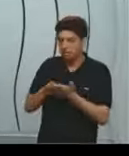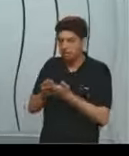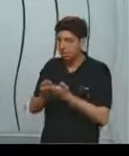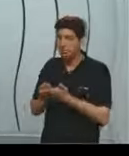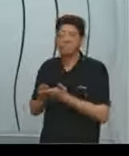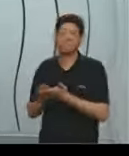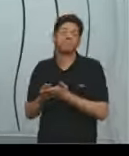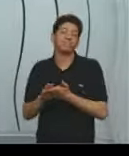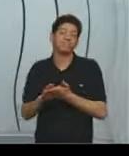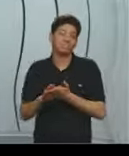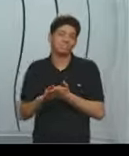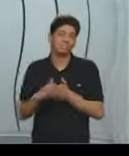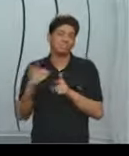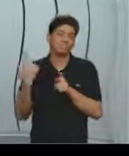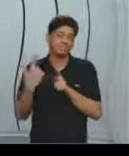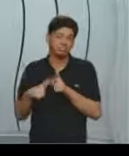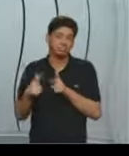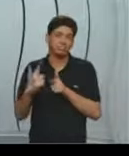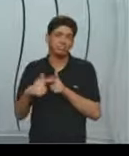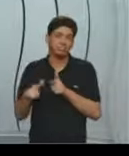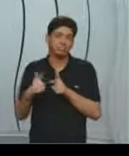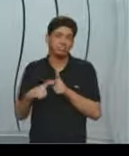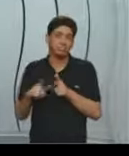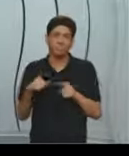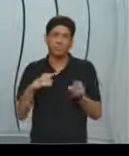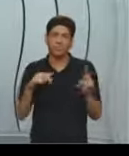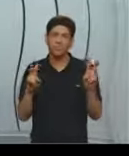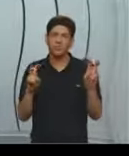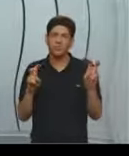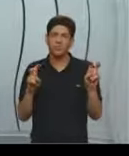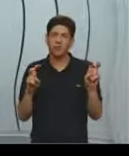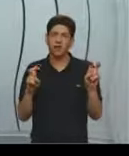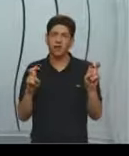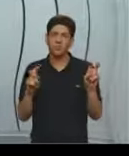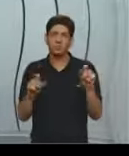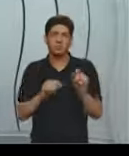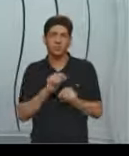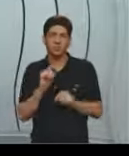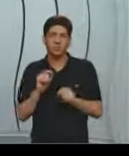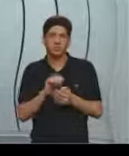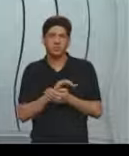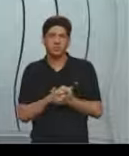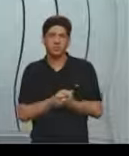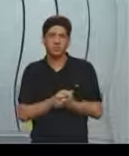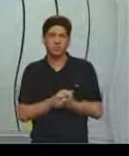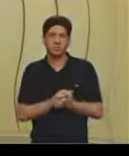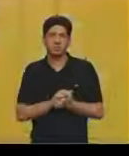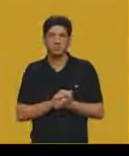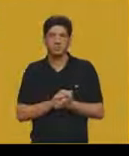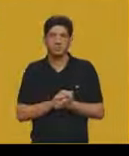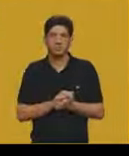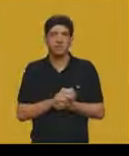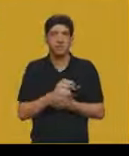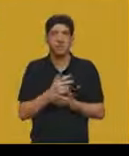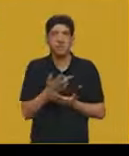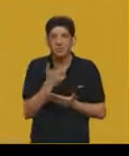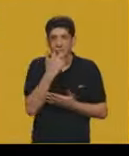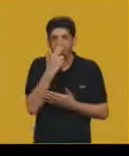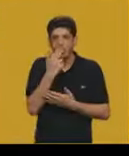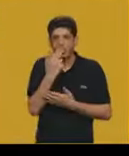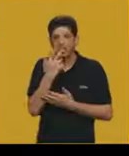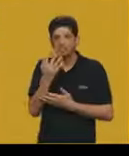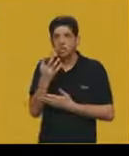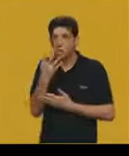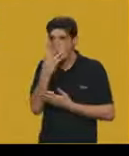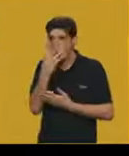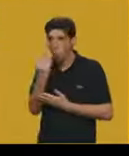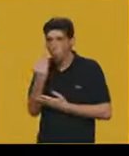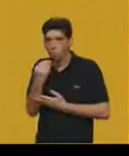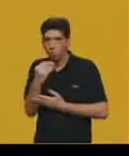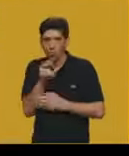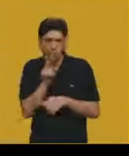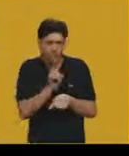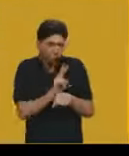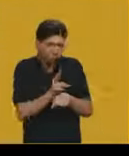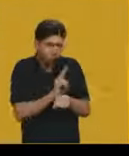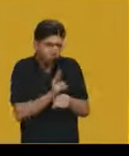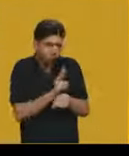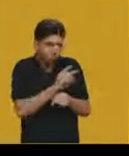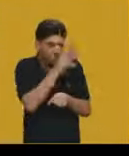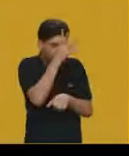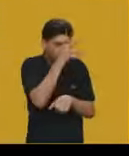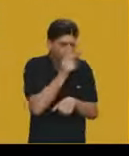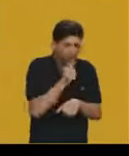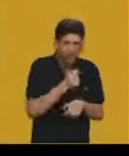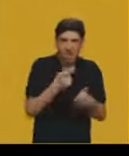favorecer muito a lógica até um estado Popular né a gente coloca muito o lobo para vigiar o galinheiro e como é que funciona isso né